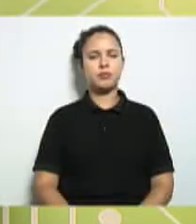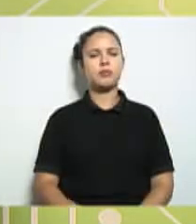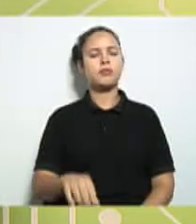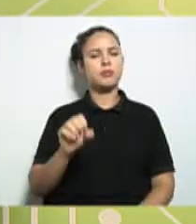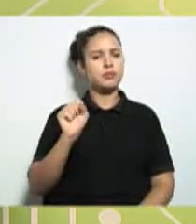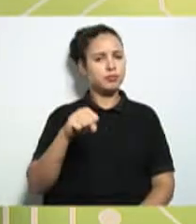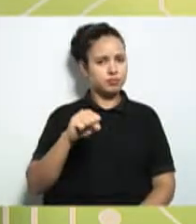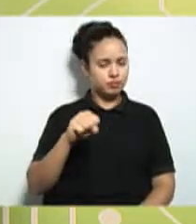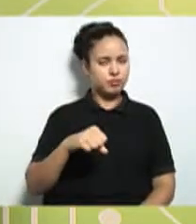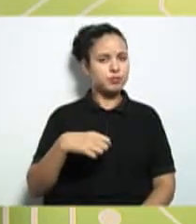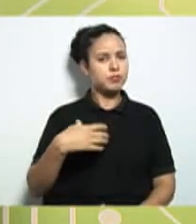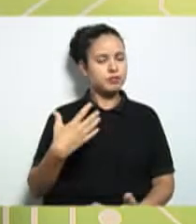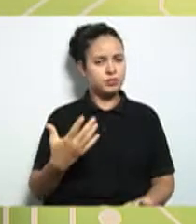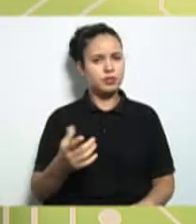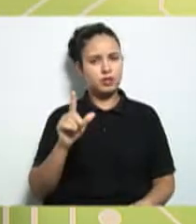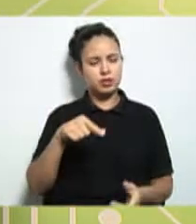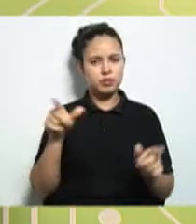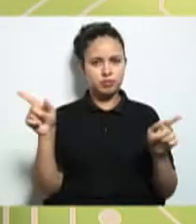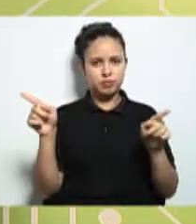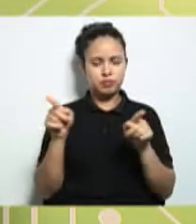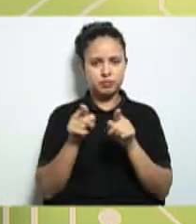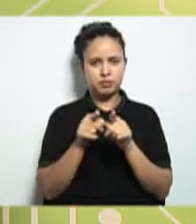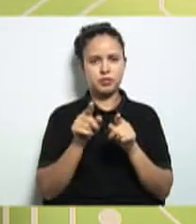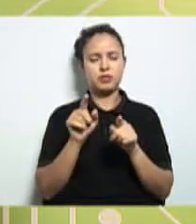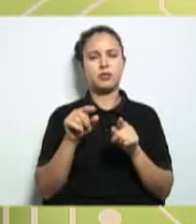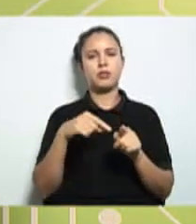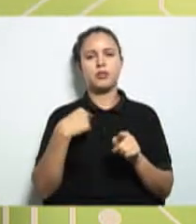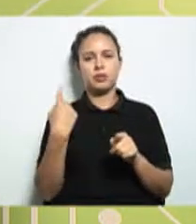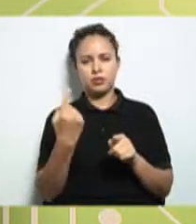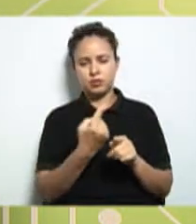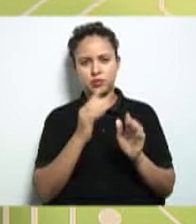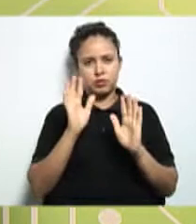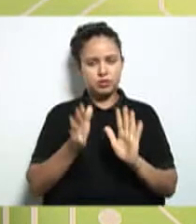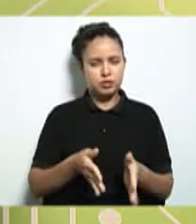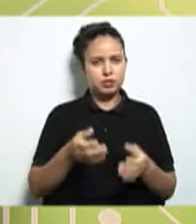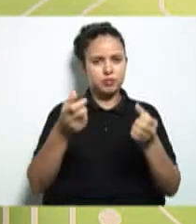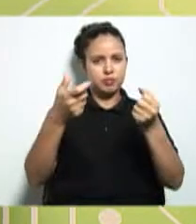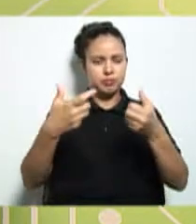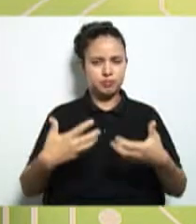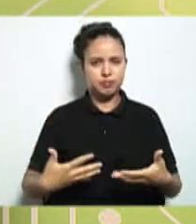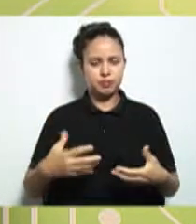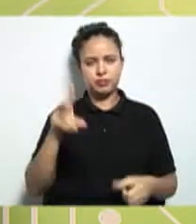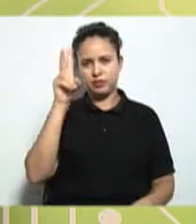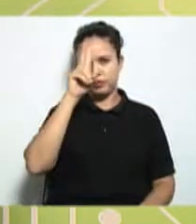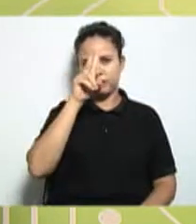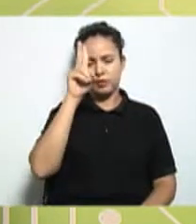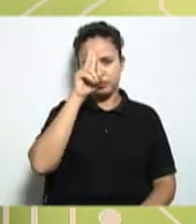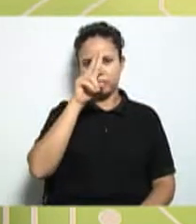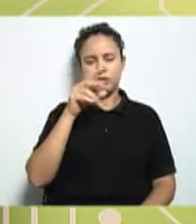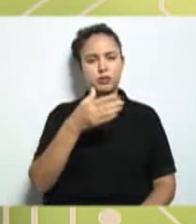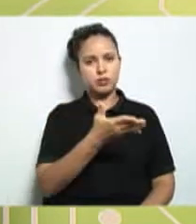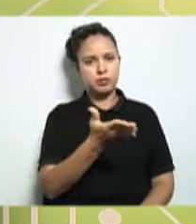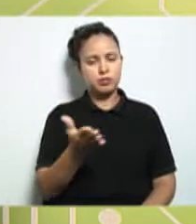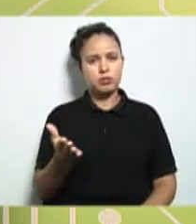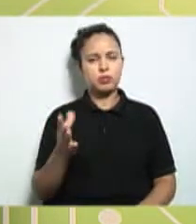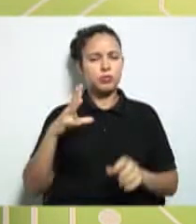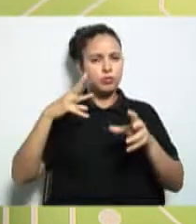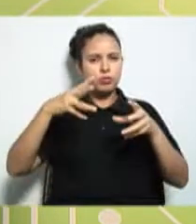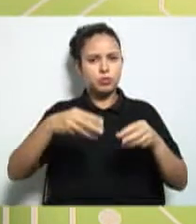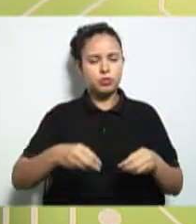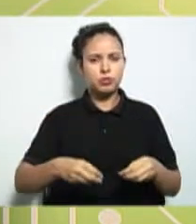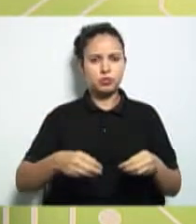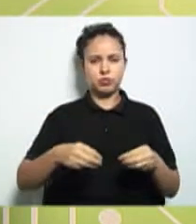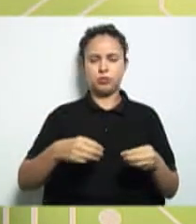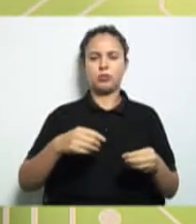Esse foi só um resumo do que nós já comentamos aqui. Nós lembramos a você que todo esse material,